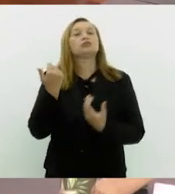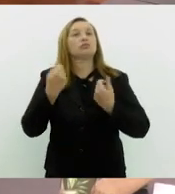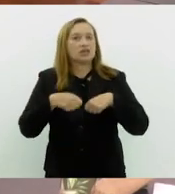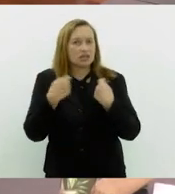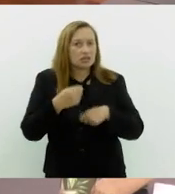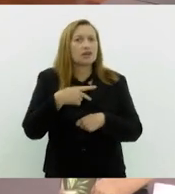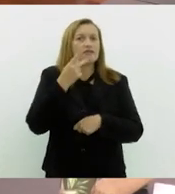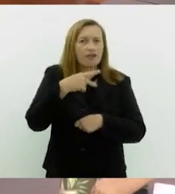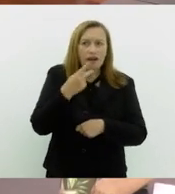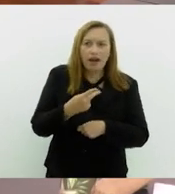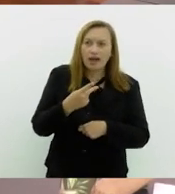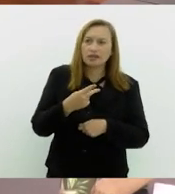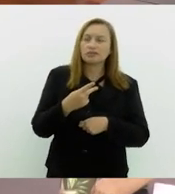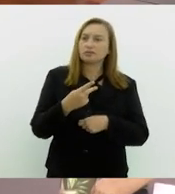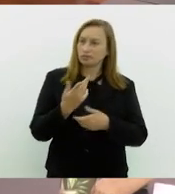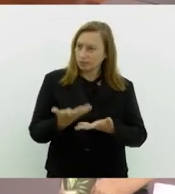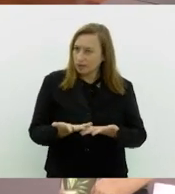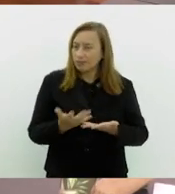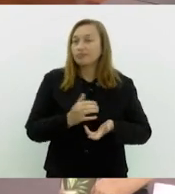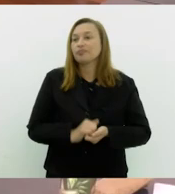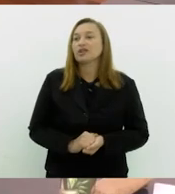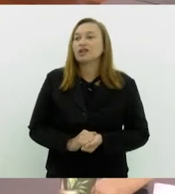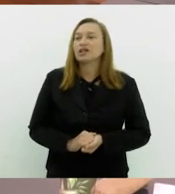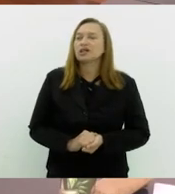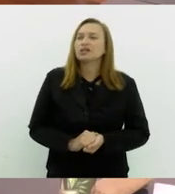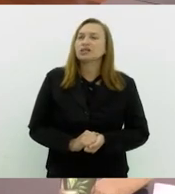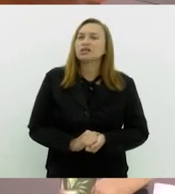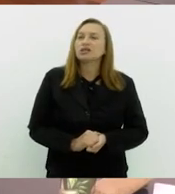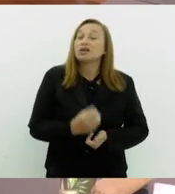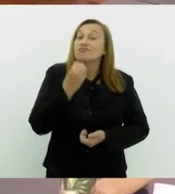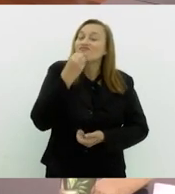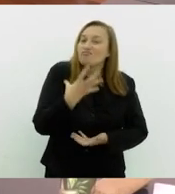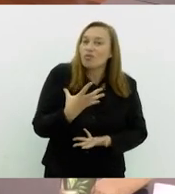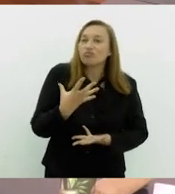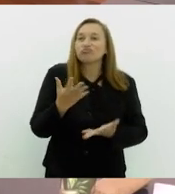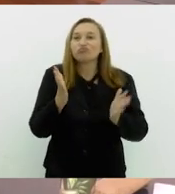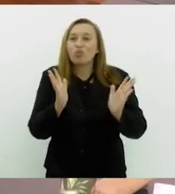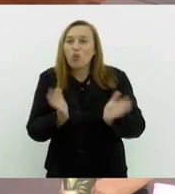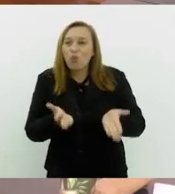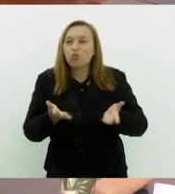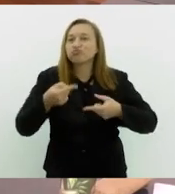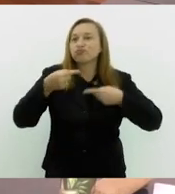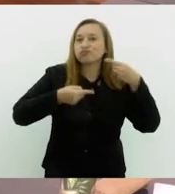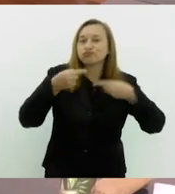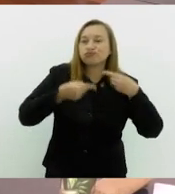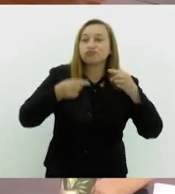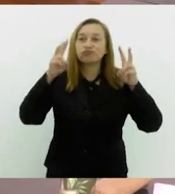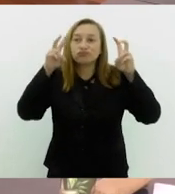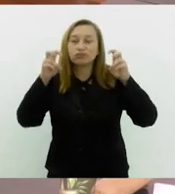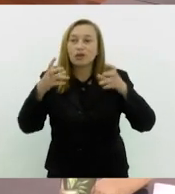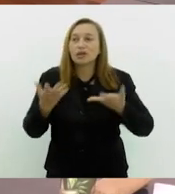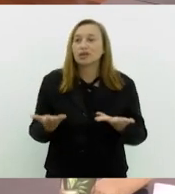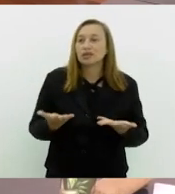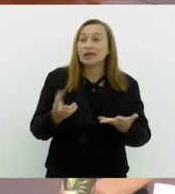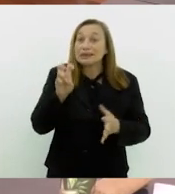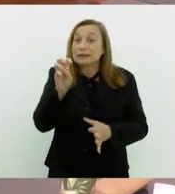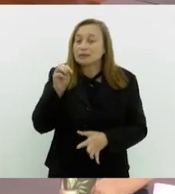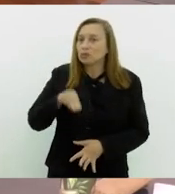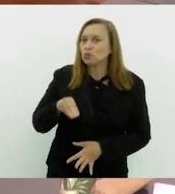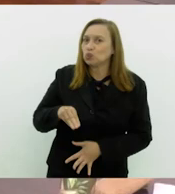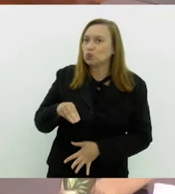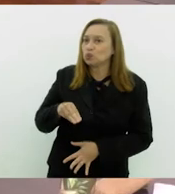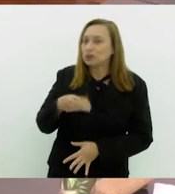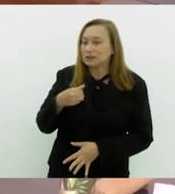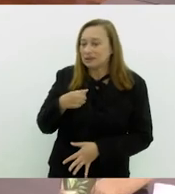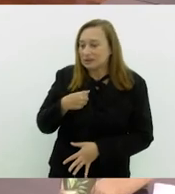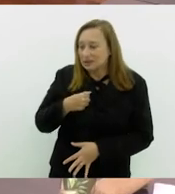e precisa ser colocado. E que bom que a gente está aqui hoje para discutir. Mas aí, esses 5 minutos, quando estava